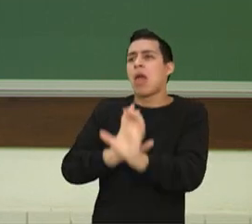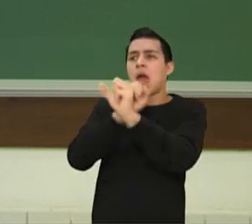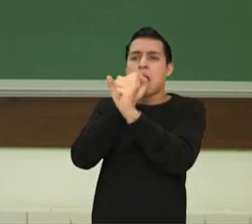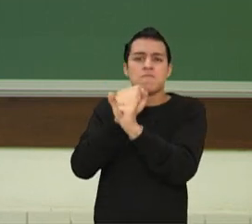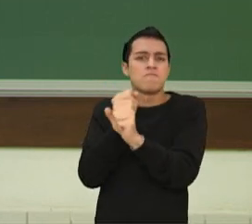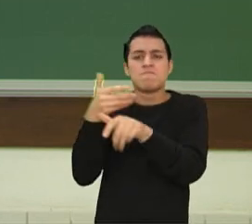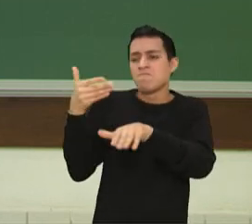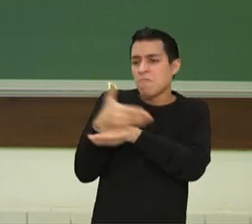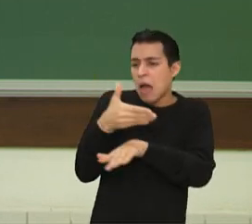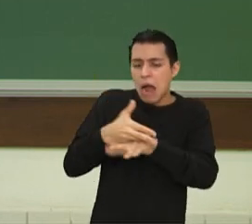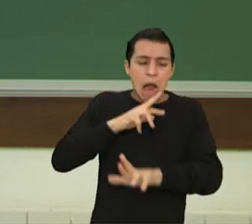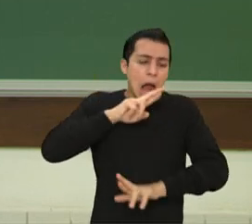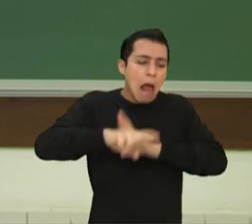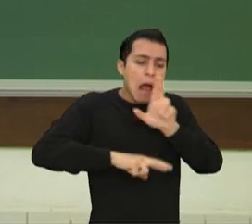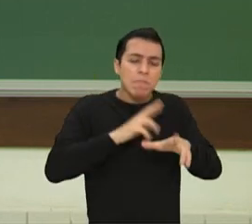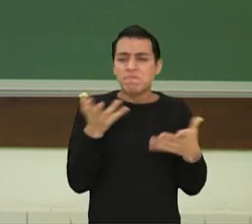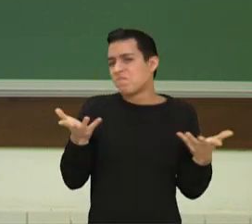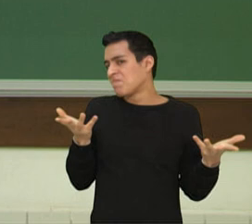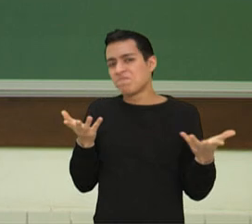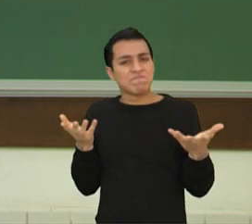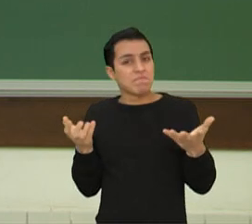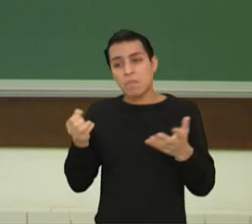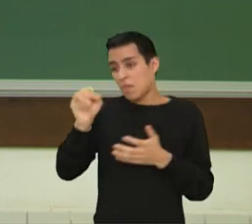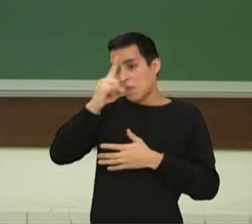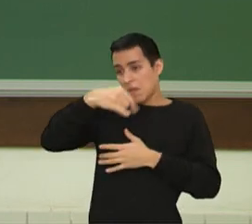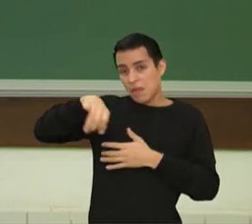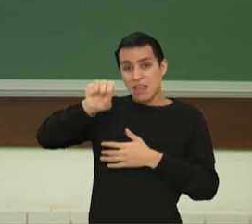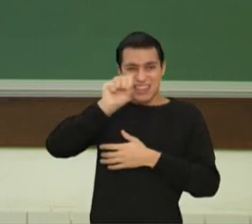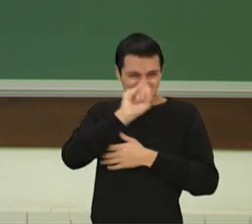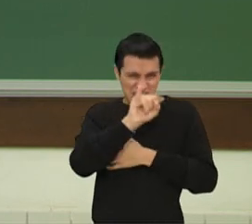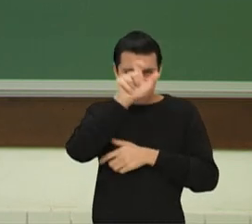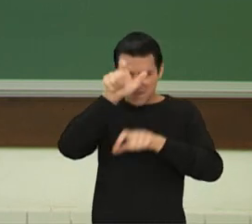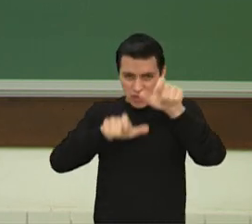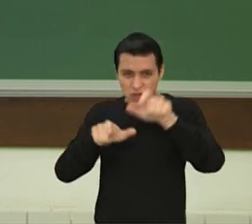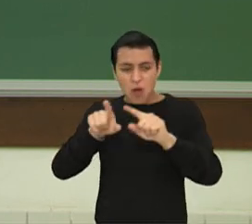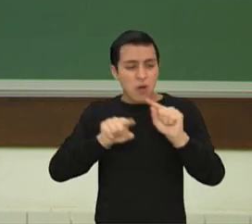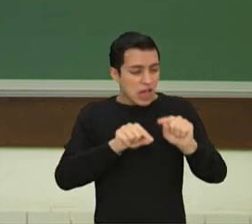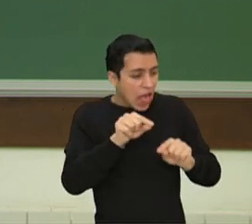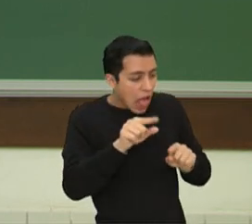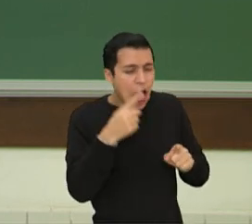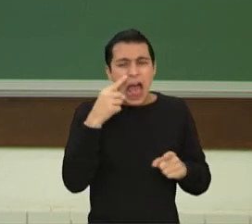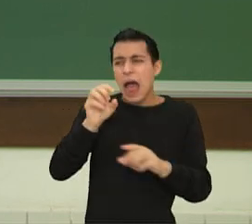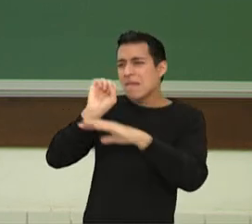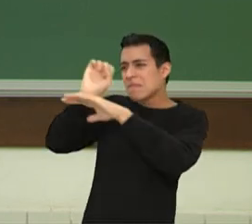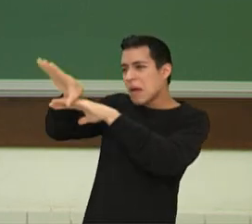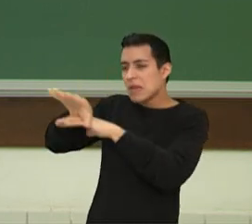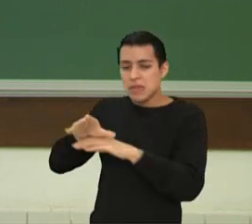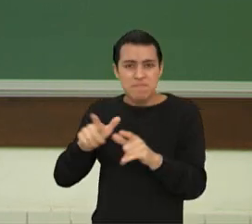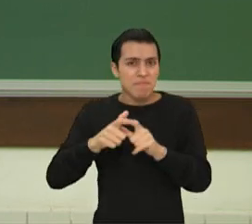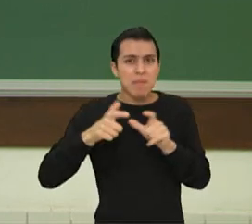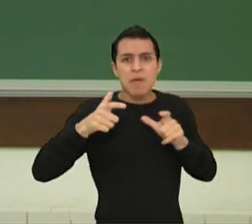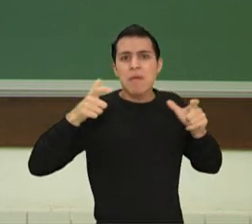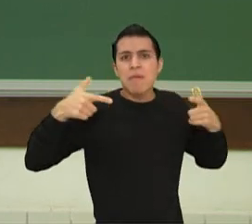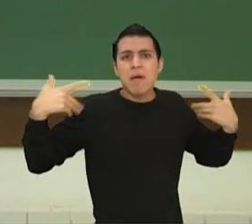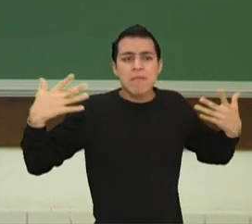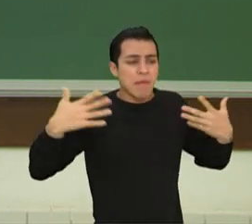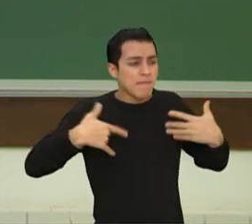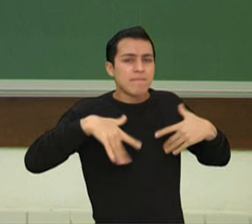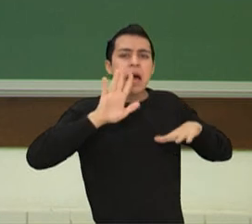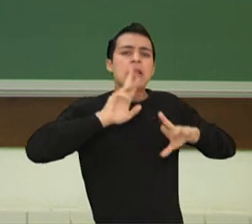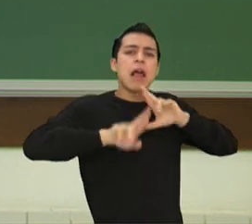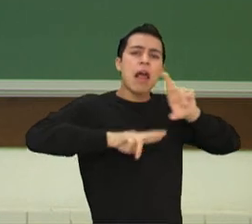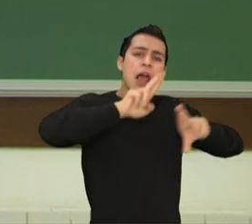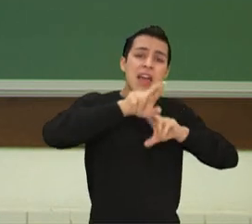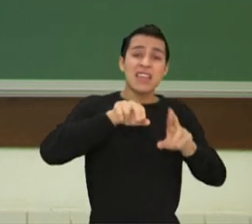das pessoas que estão respondendo. Se as pessoas compartilham essa enquete, o grupo pode ser estendido, se não há